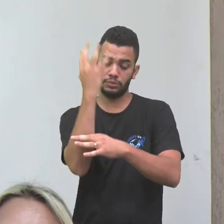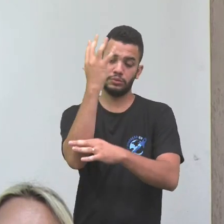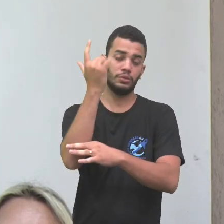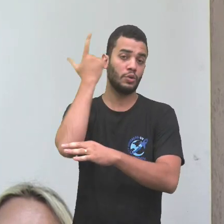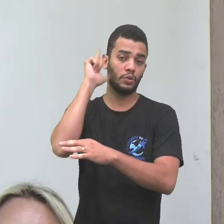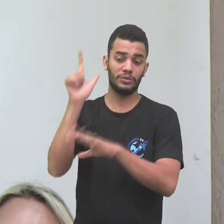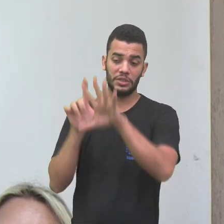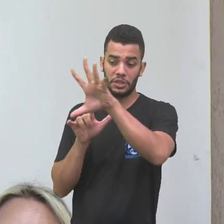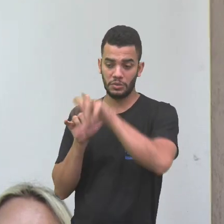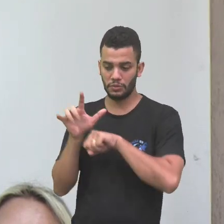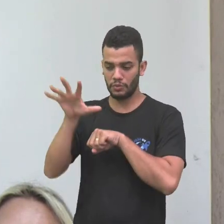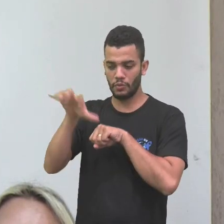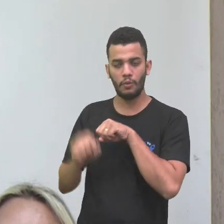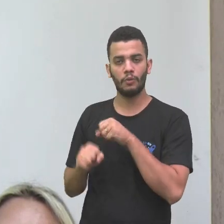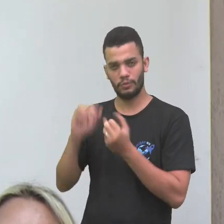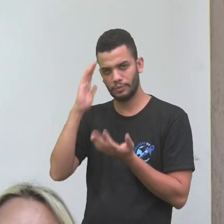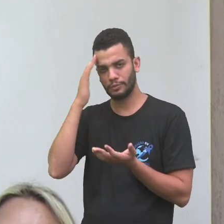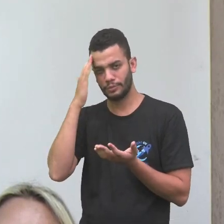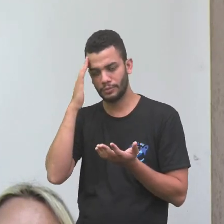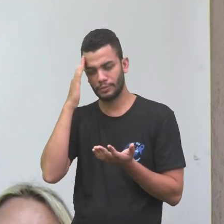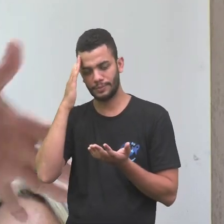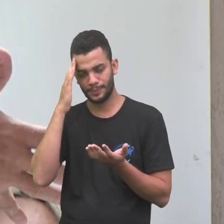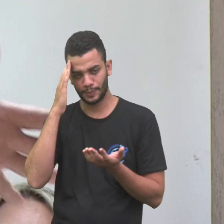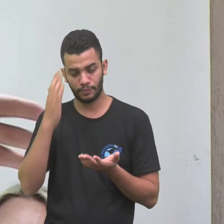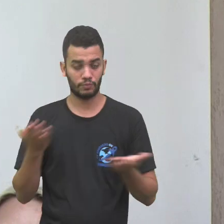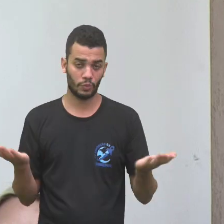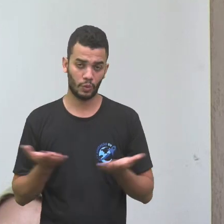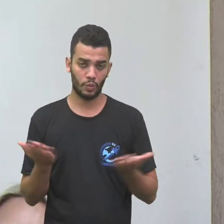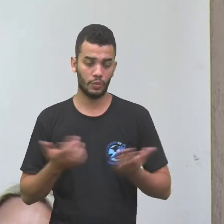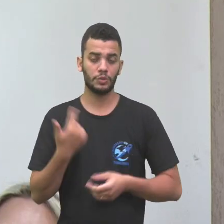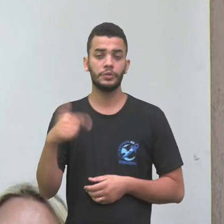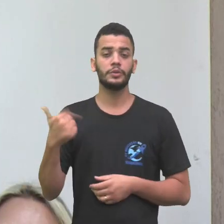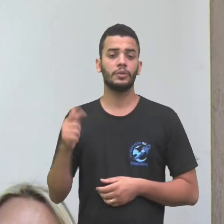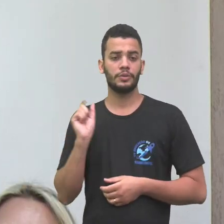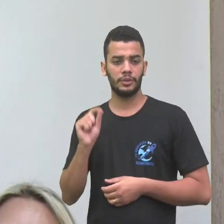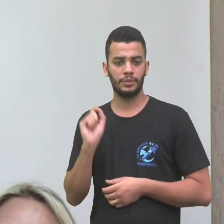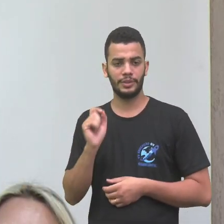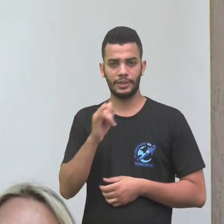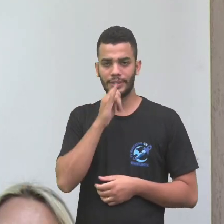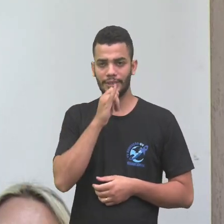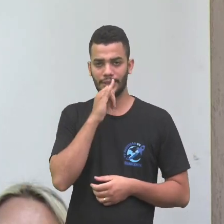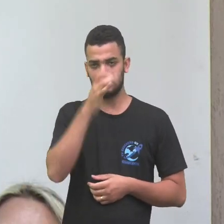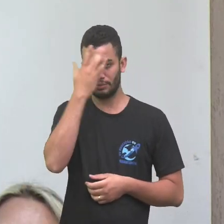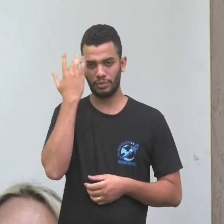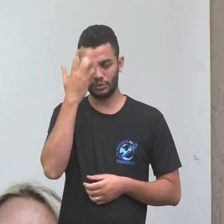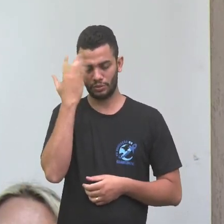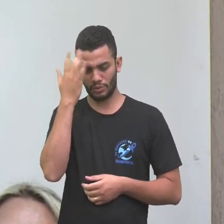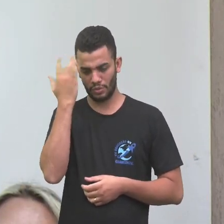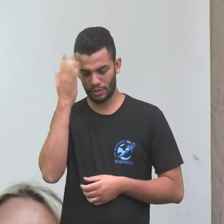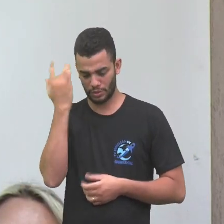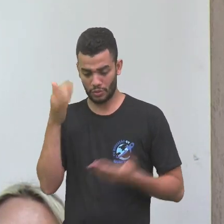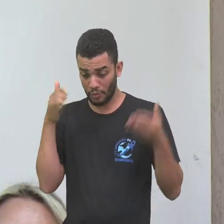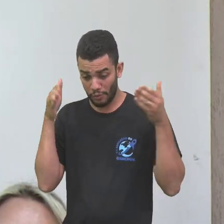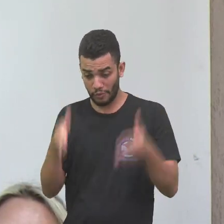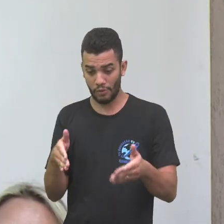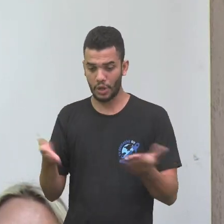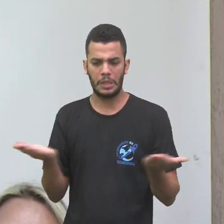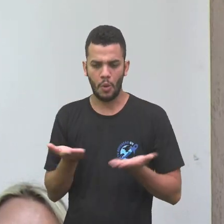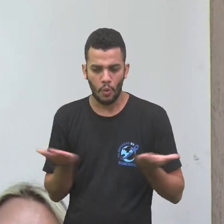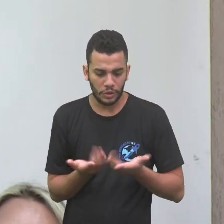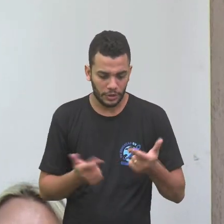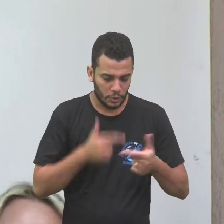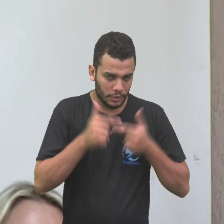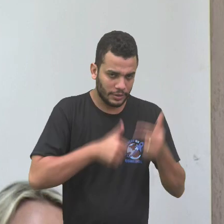tem visibilidade imediata, não tem visibilidade para a próxima eleição, né? E, enfim,